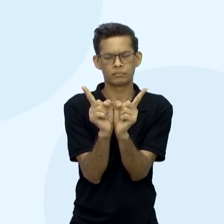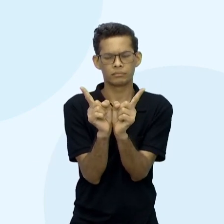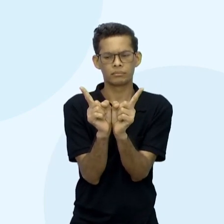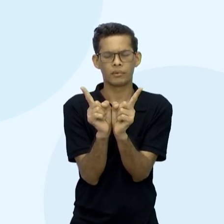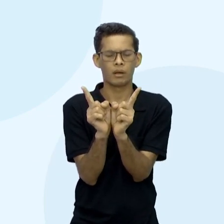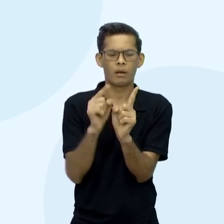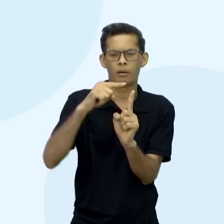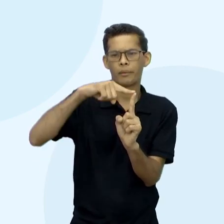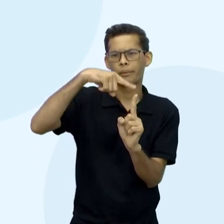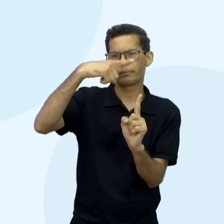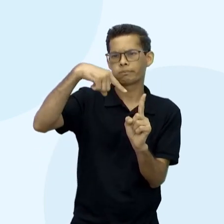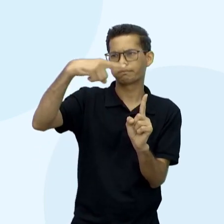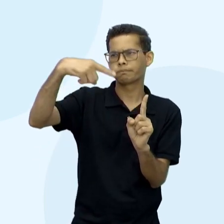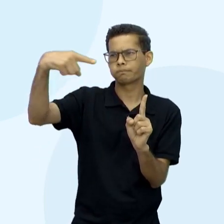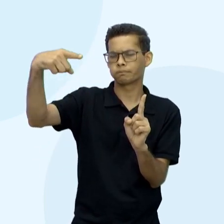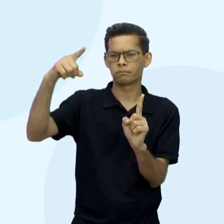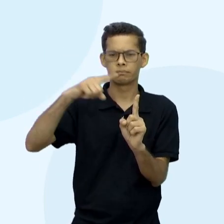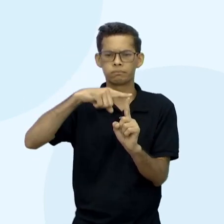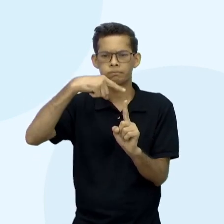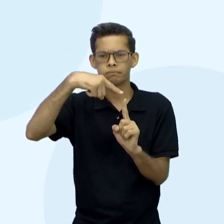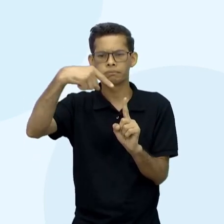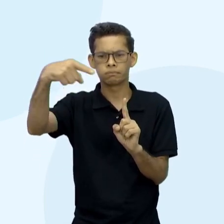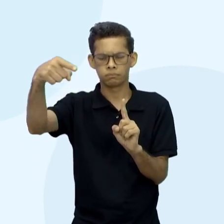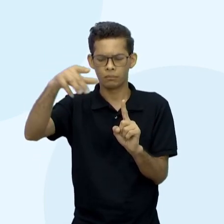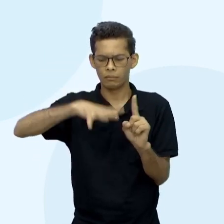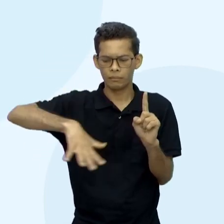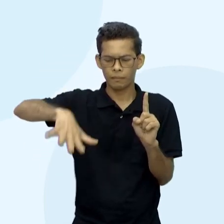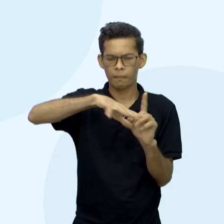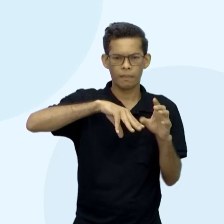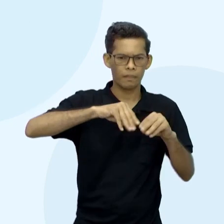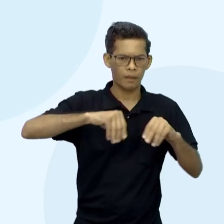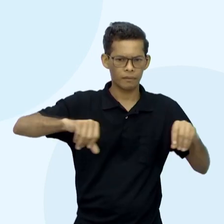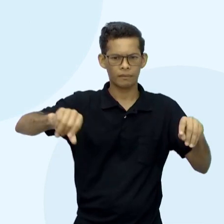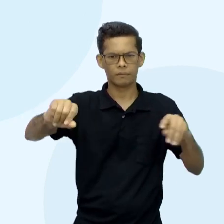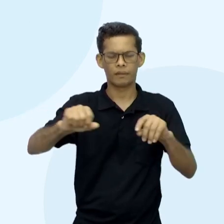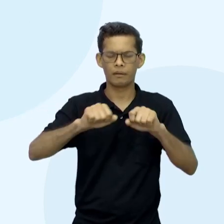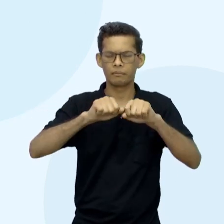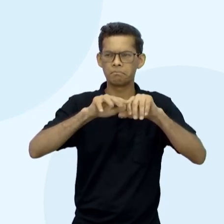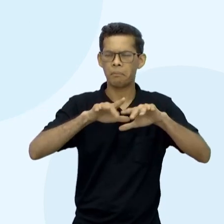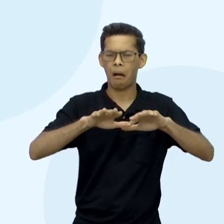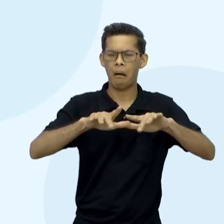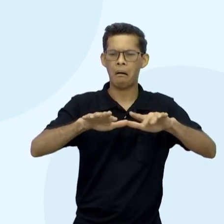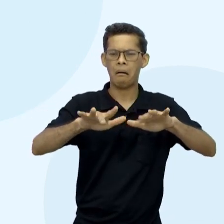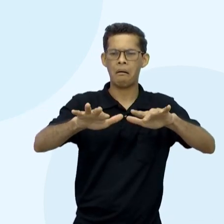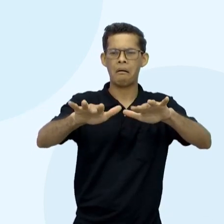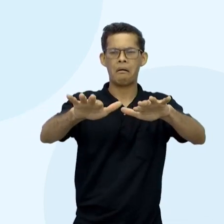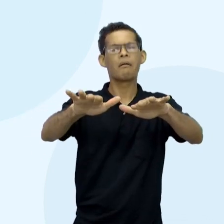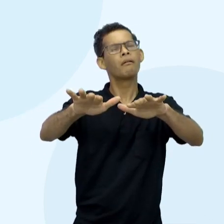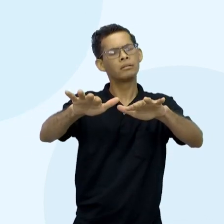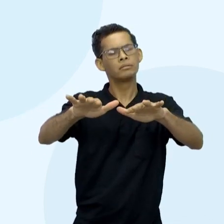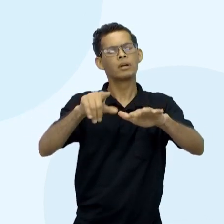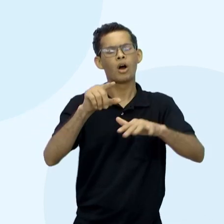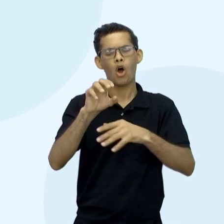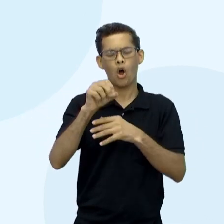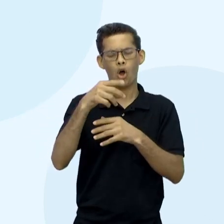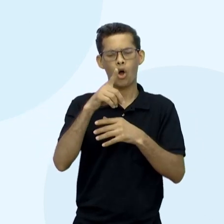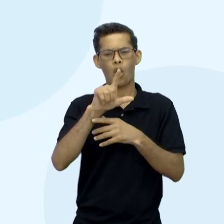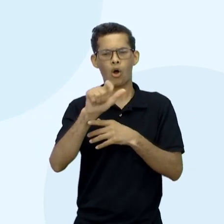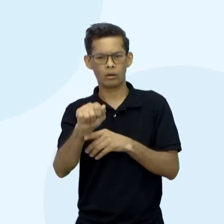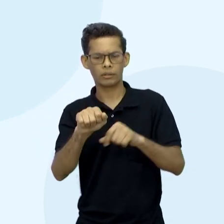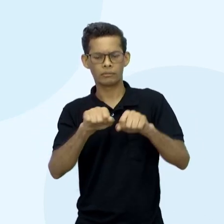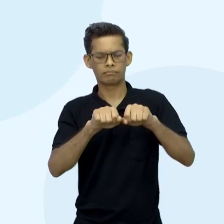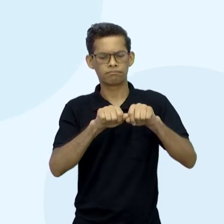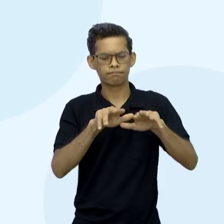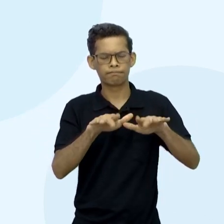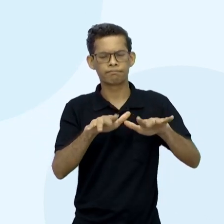eletromagnético que vai se propagar pelo meio, no caso o solo, na forma de uma onda eletromagnética. Essa onda, né, no caso, vai se propagar